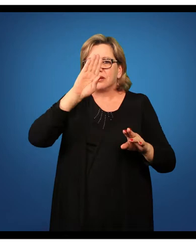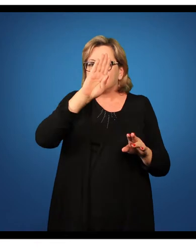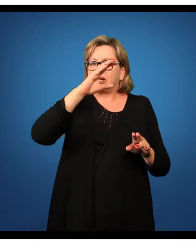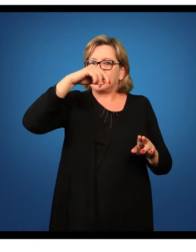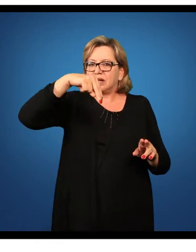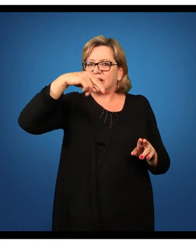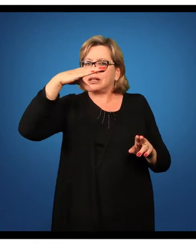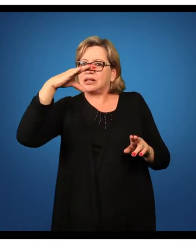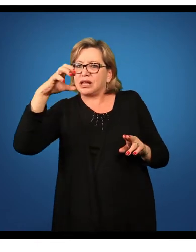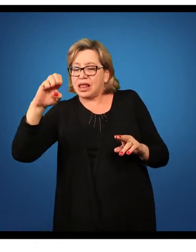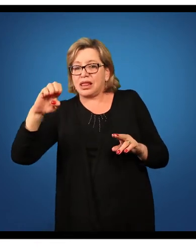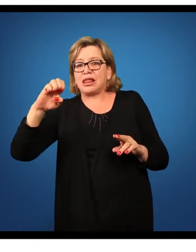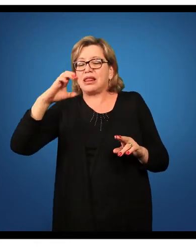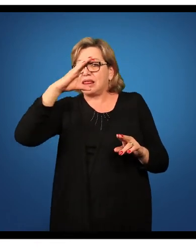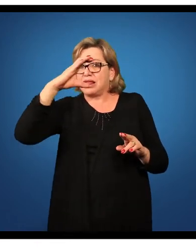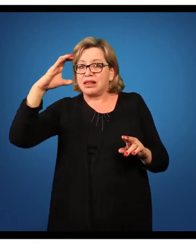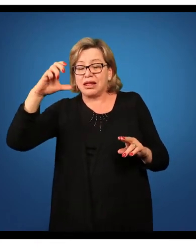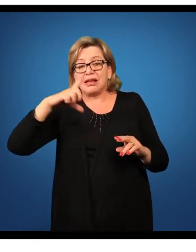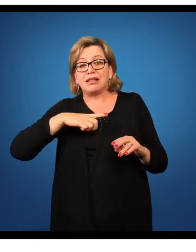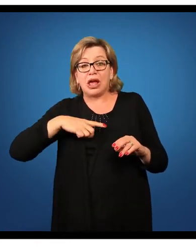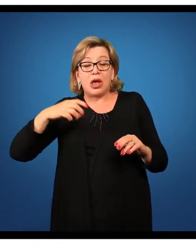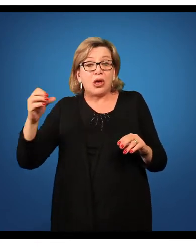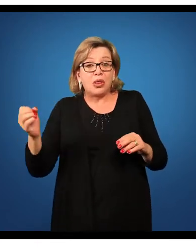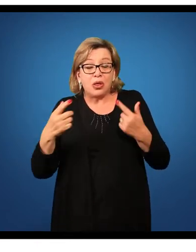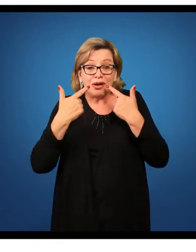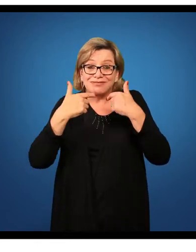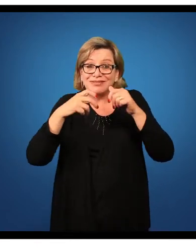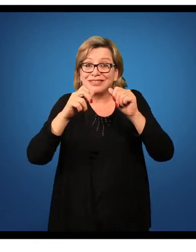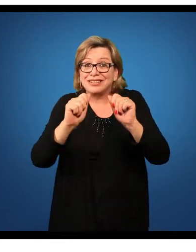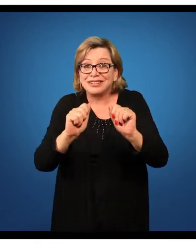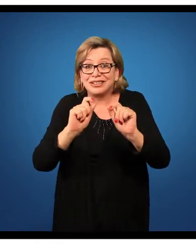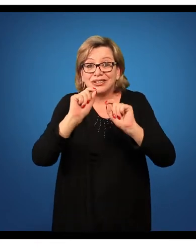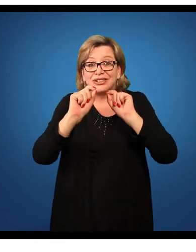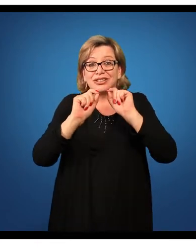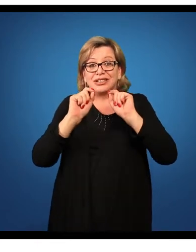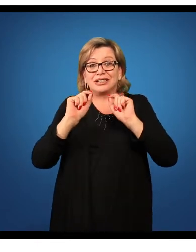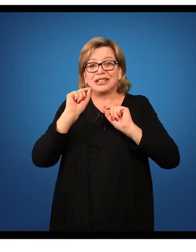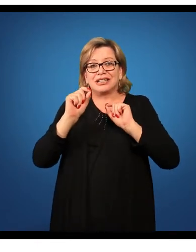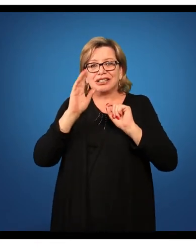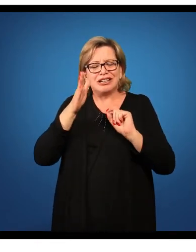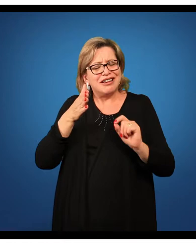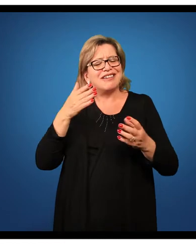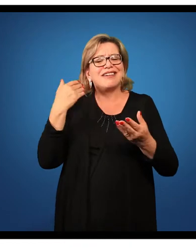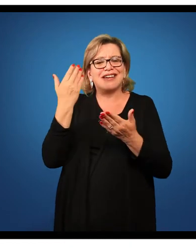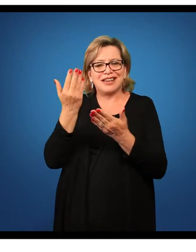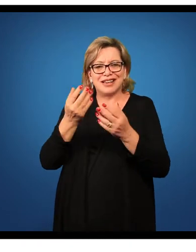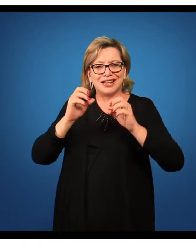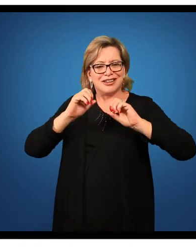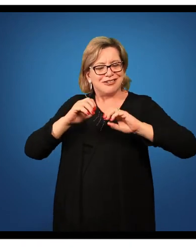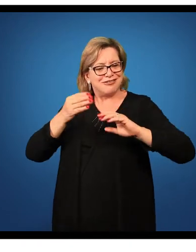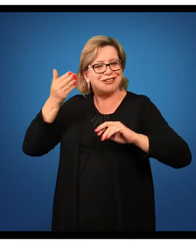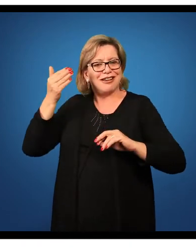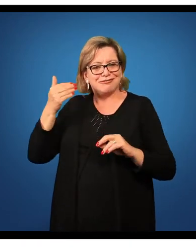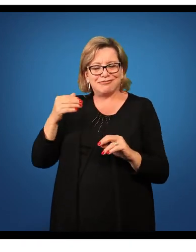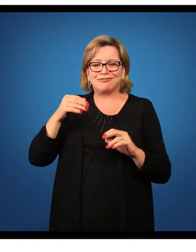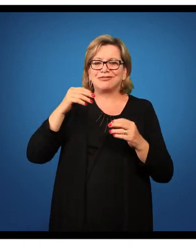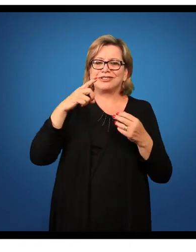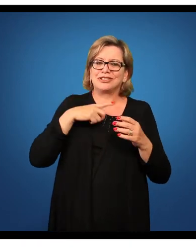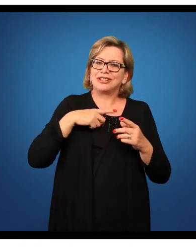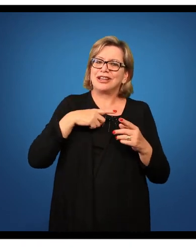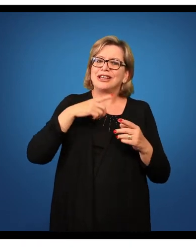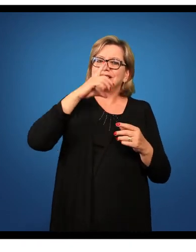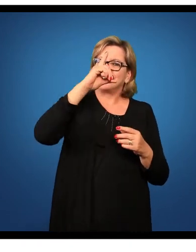novo elemento como uma nova linguagem mais coisas que coisa que também já era é citada na própria